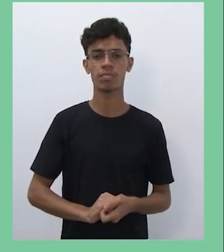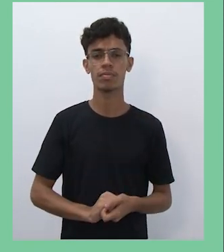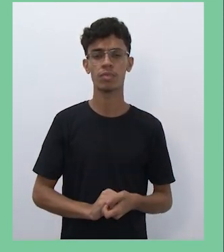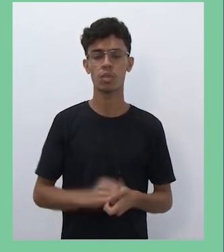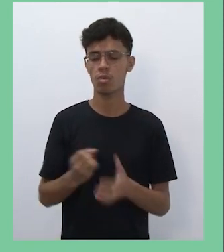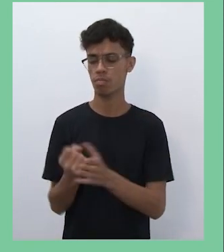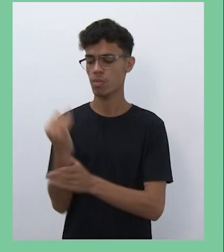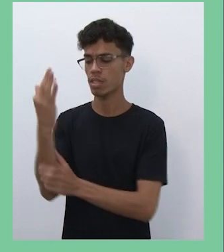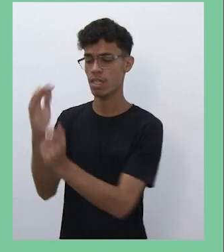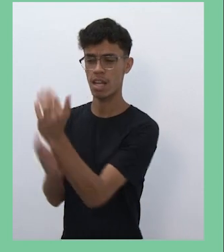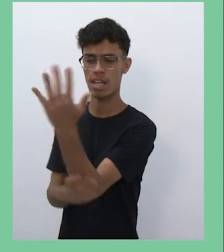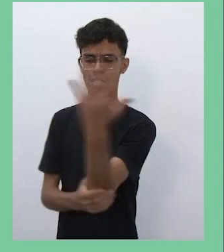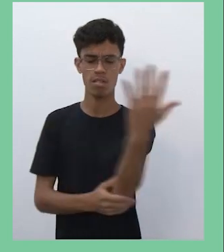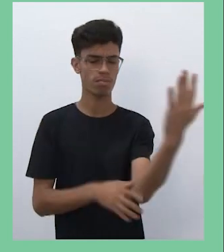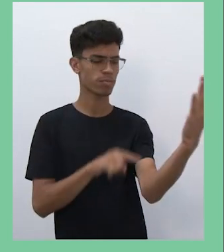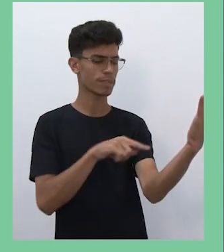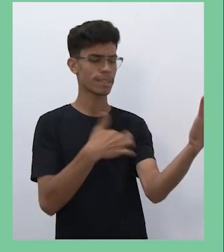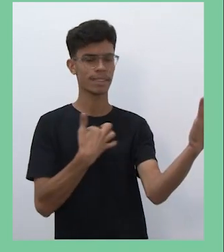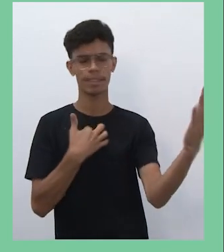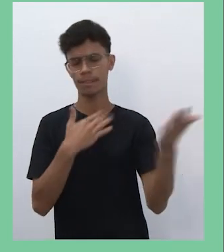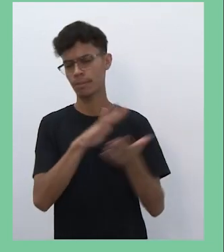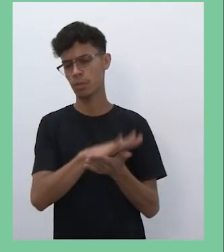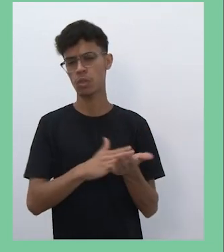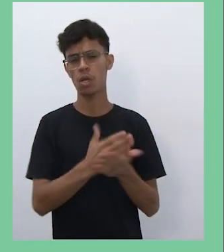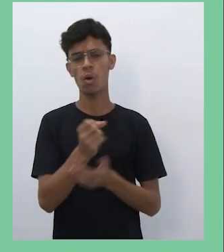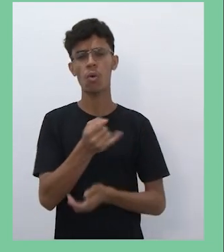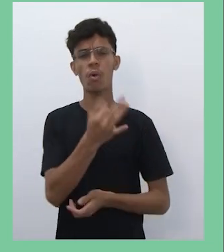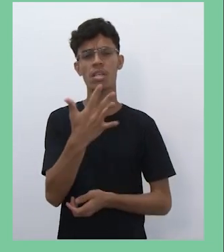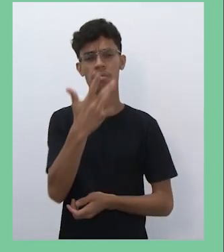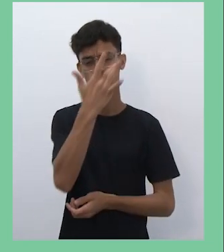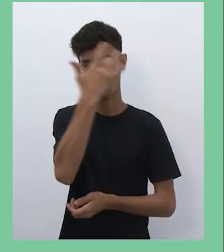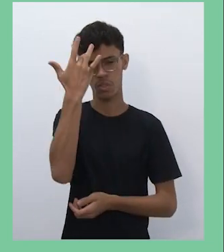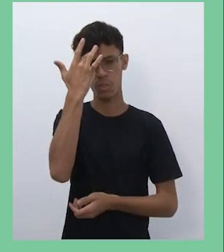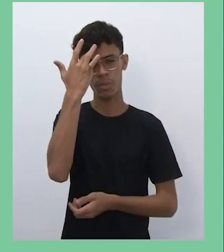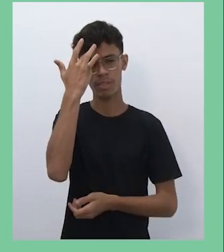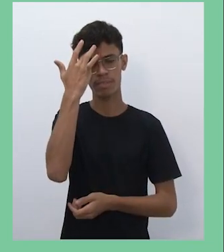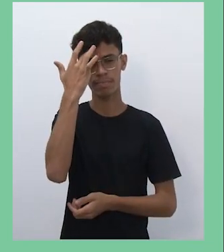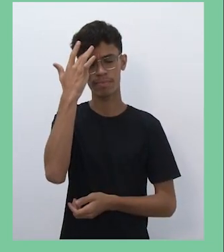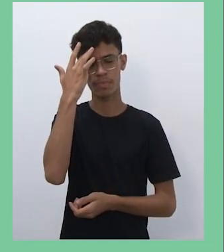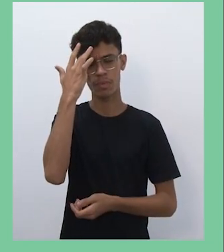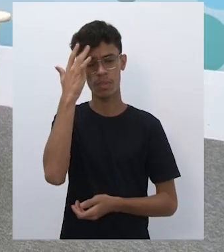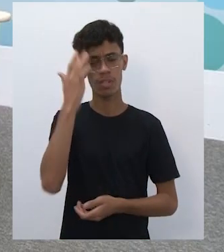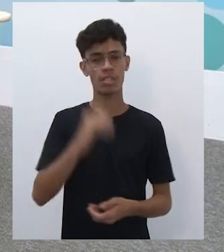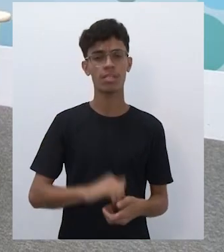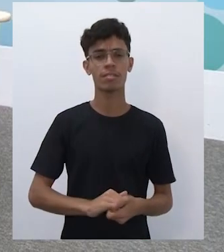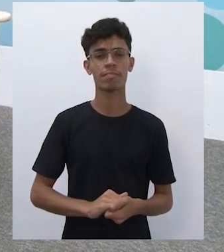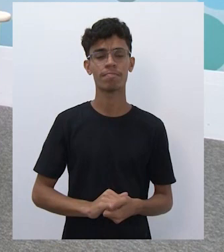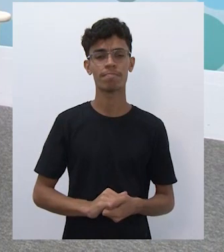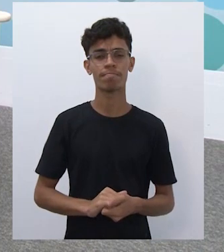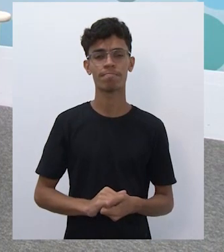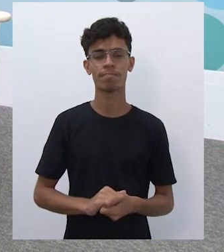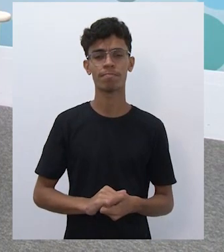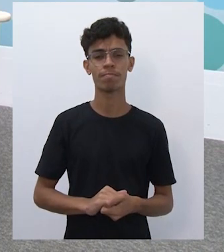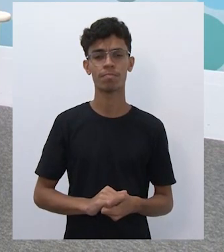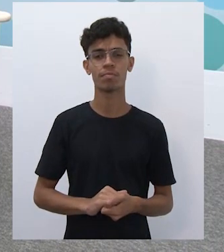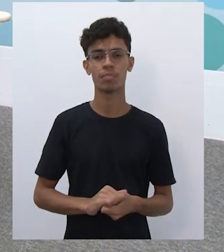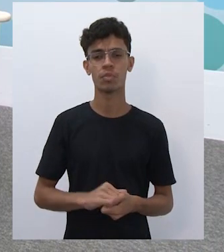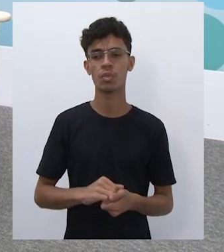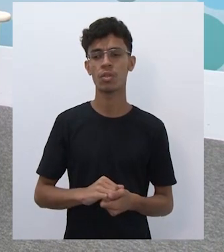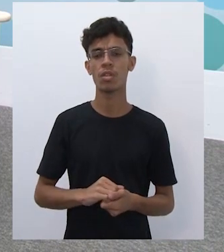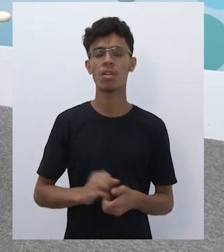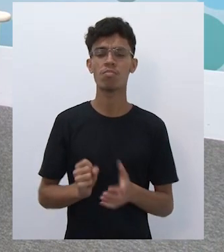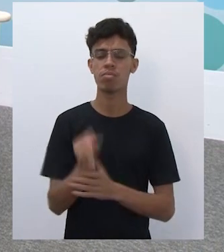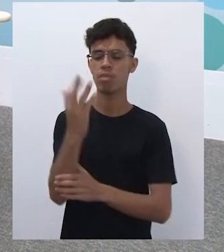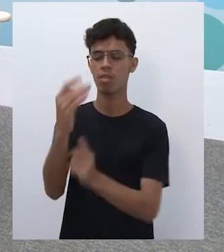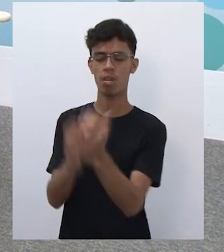Das das árvores. Então, quantas pessoas foram beneficiadas, professor Anderson? Isso, tem que pensar a quantidade de árvores que a De gente vai